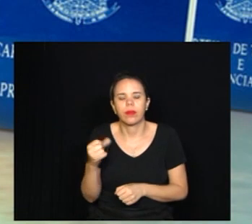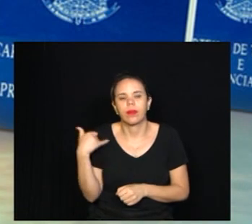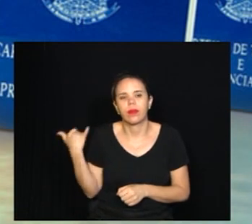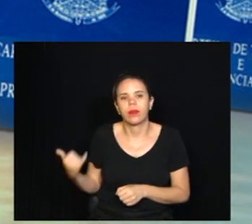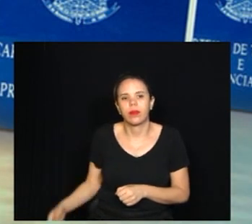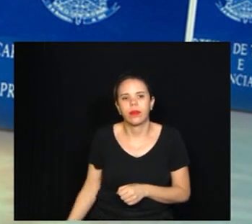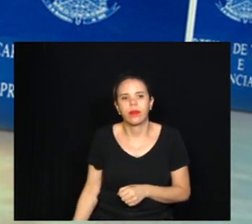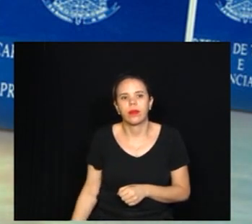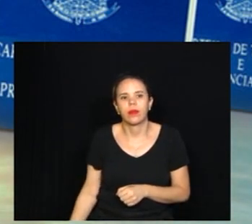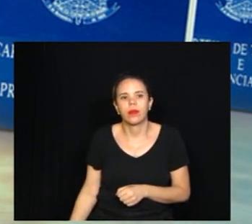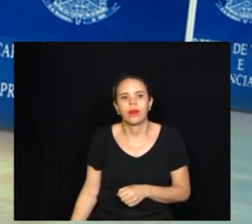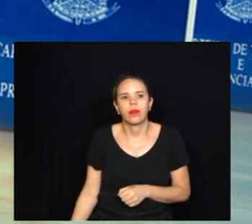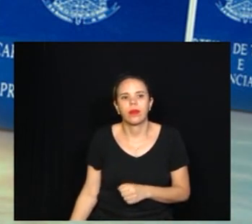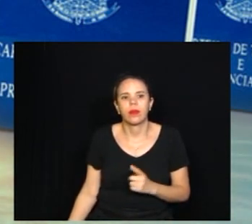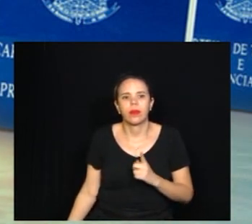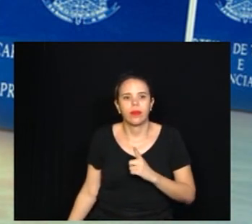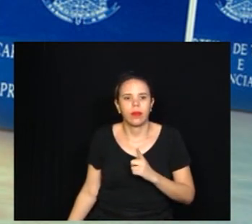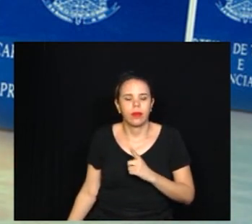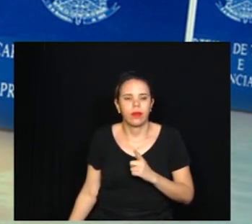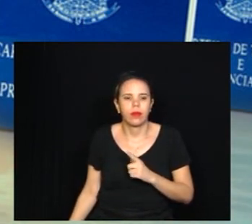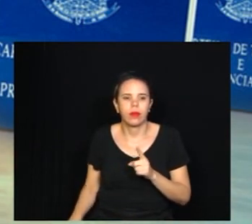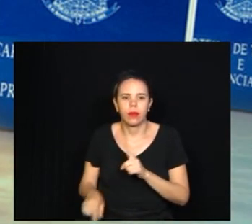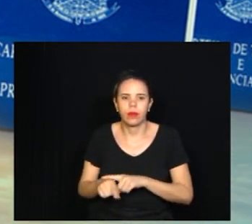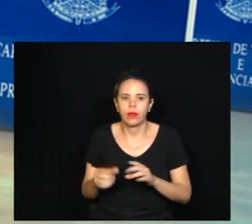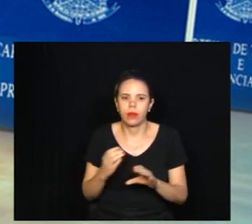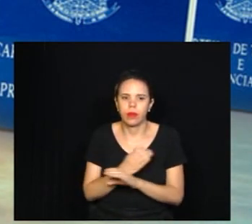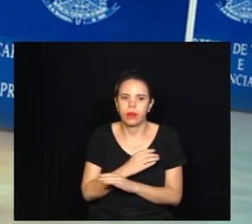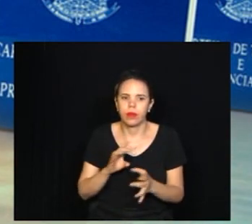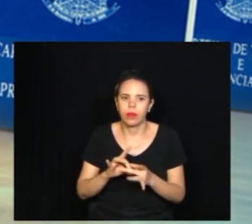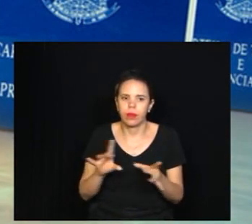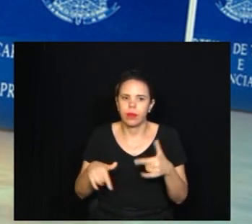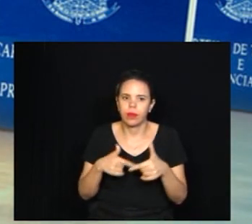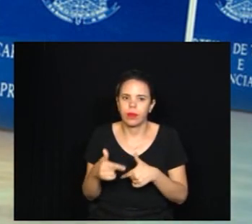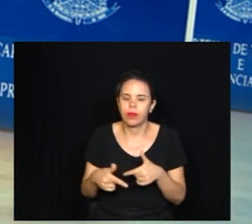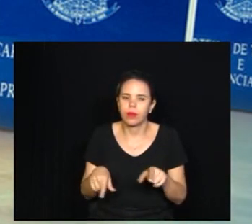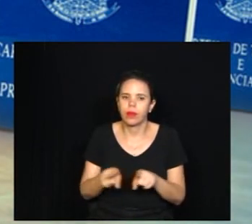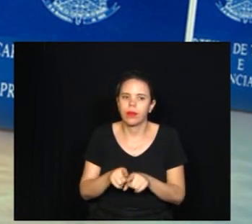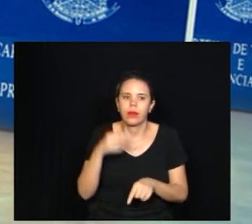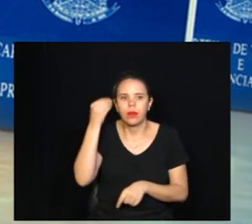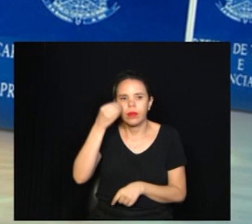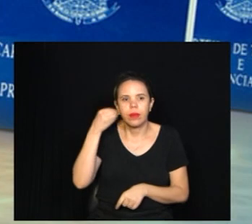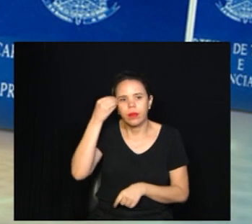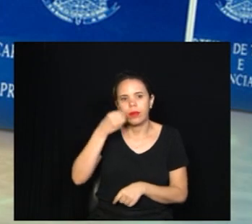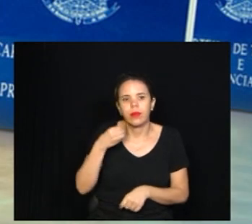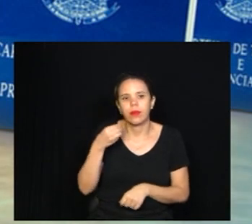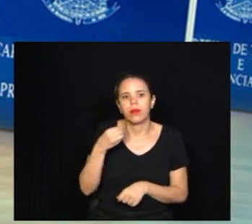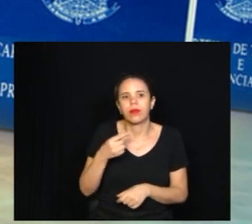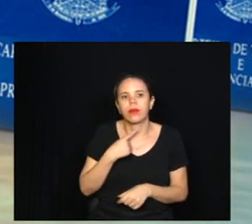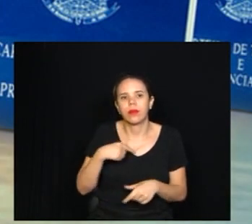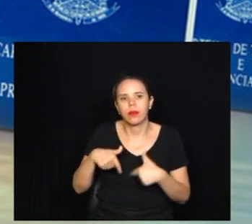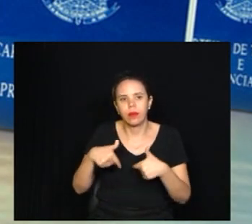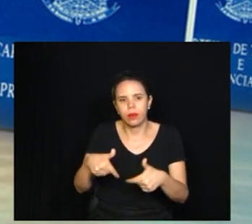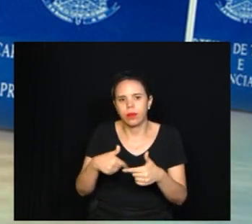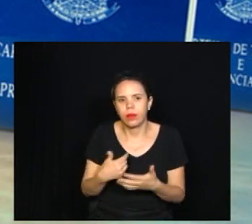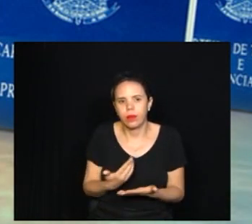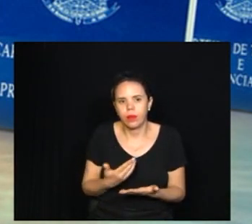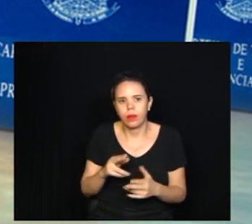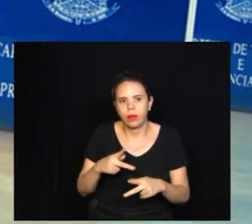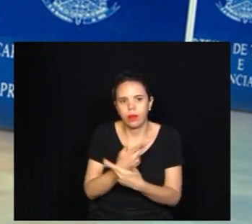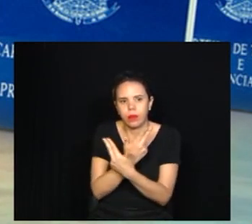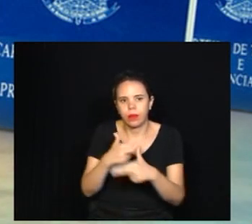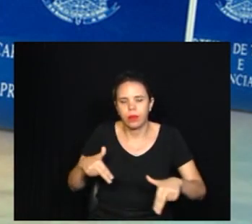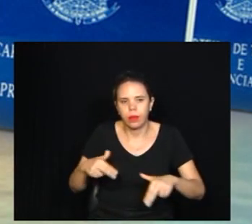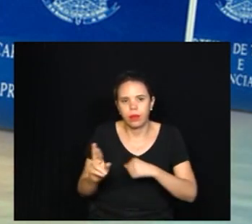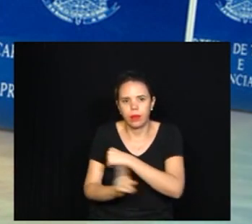18 anos de idade e disponibilidade total de horário, além de experiência na área em que deseja atuar. O Hopi Hari fica